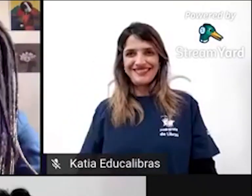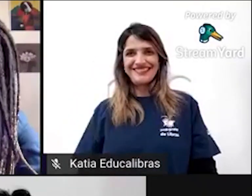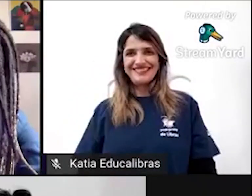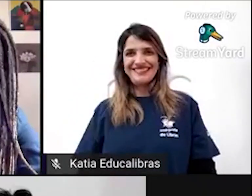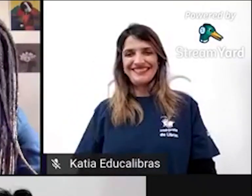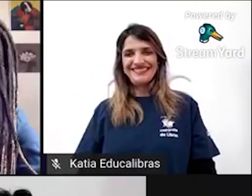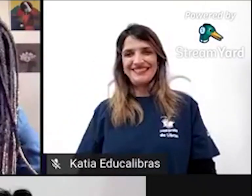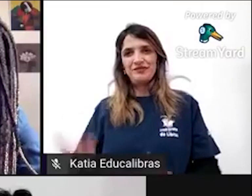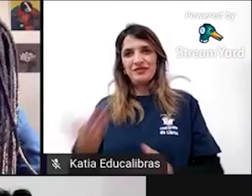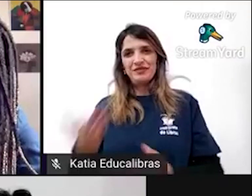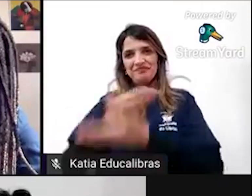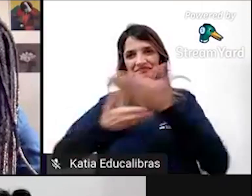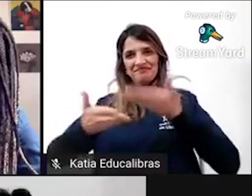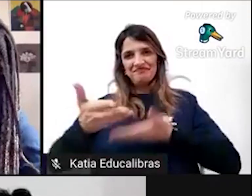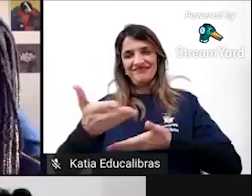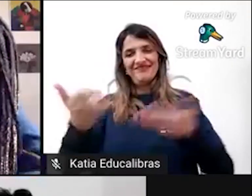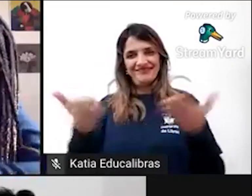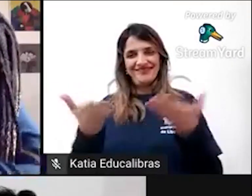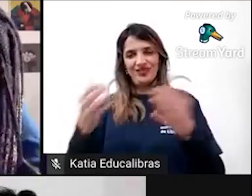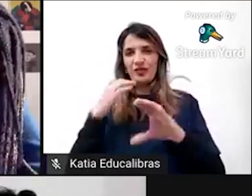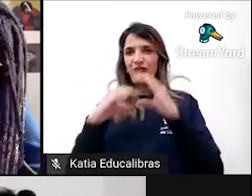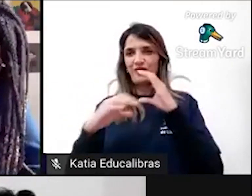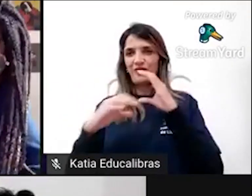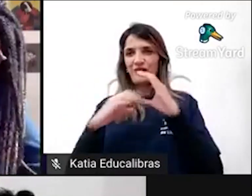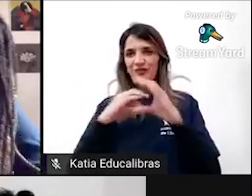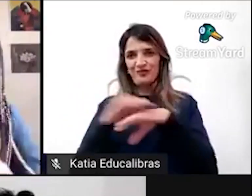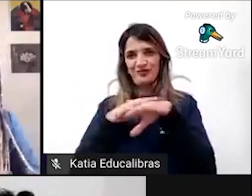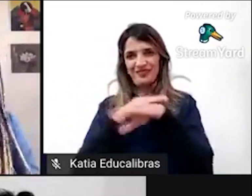mediação. Obrigado.